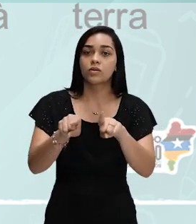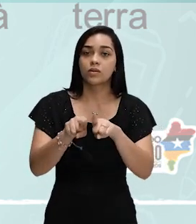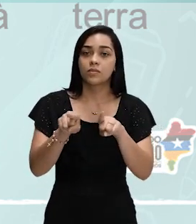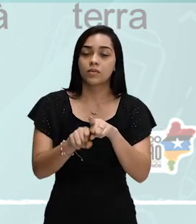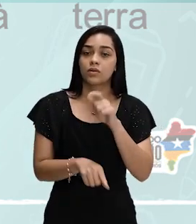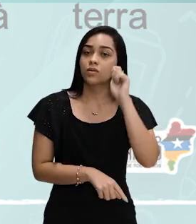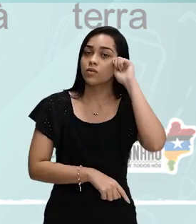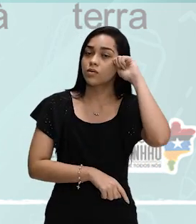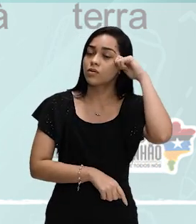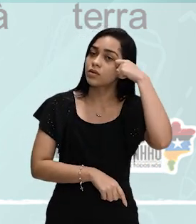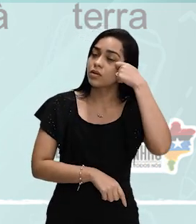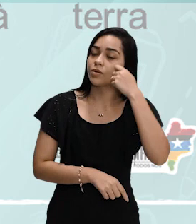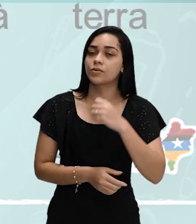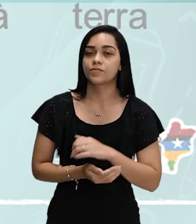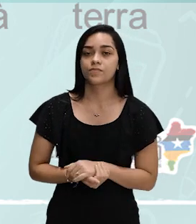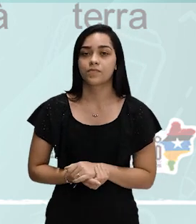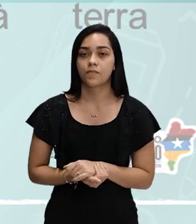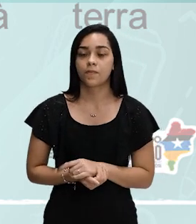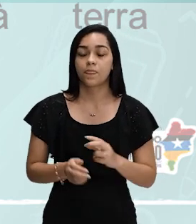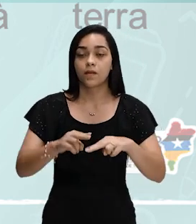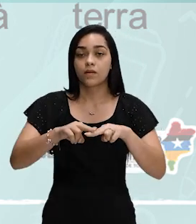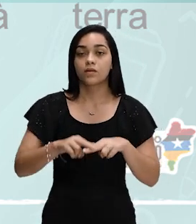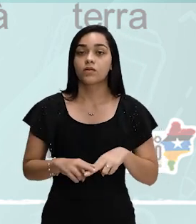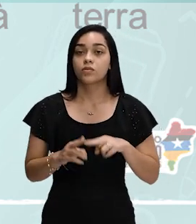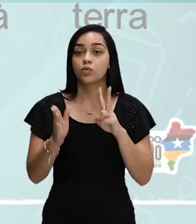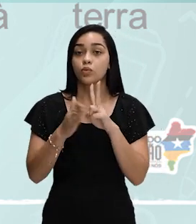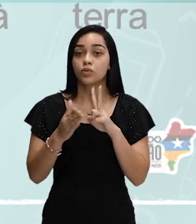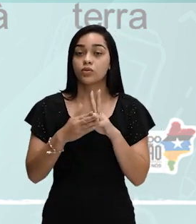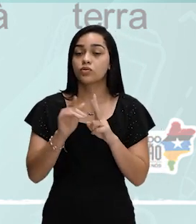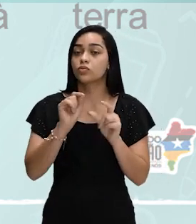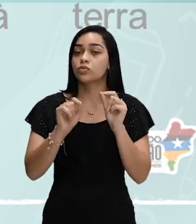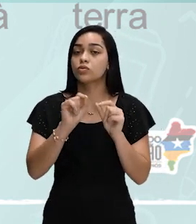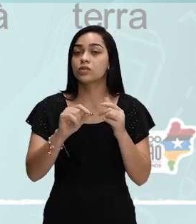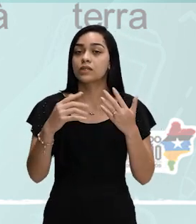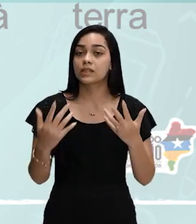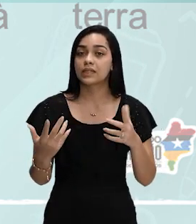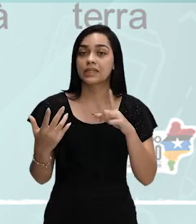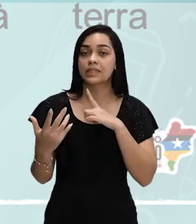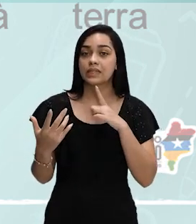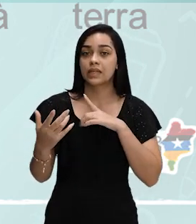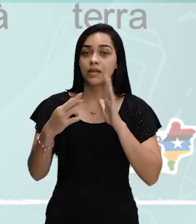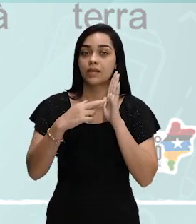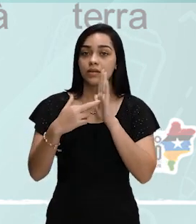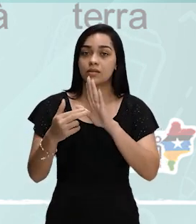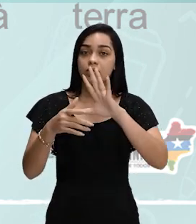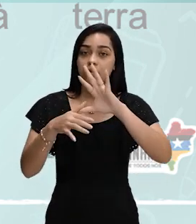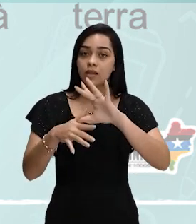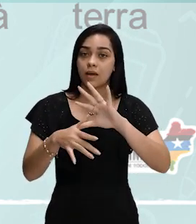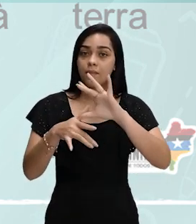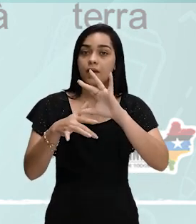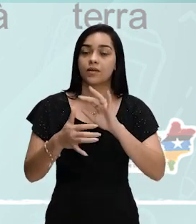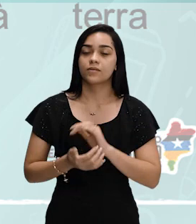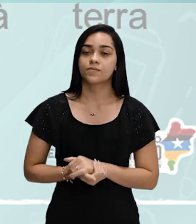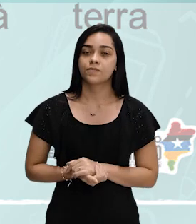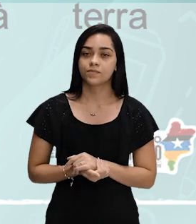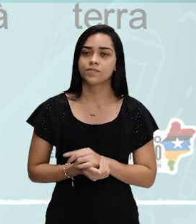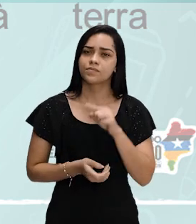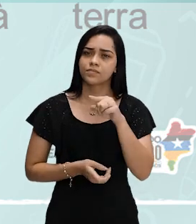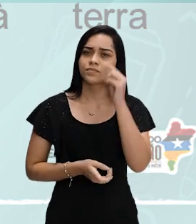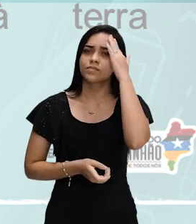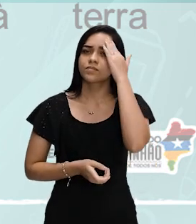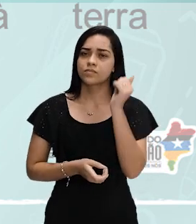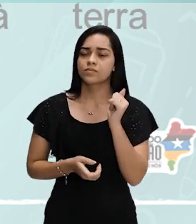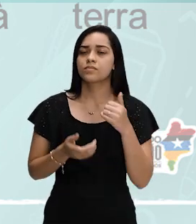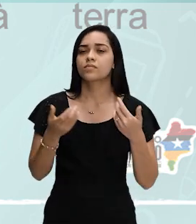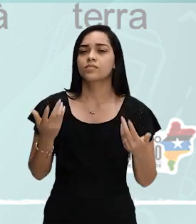negro como escravo africano. Assim, o índio foi considerado como o único e legítimo representante da América. Você sabe,